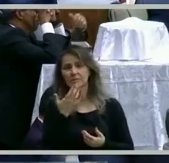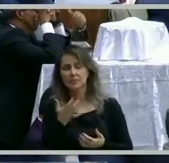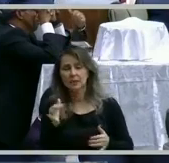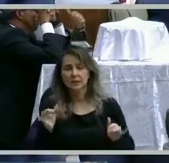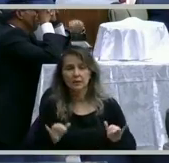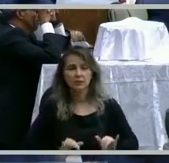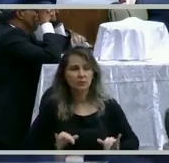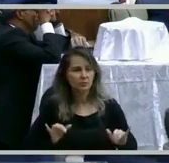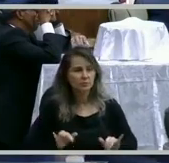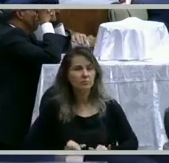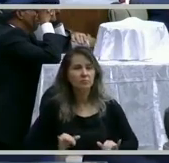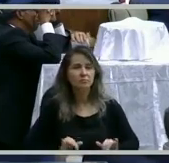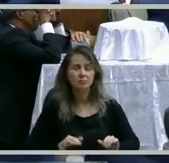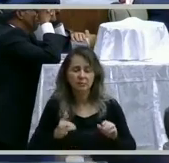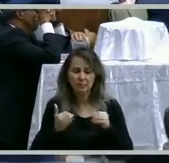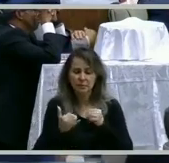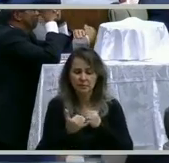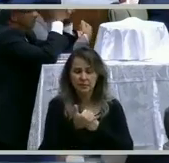sofrendo traições,